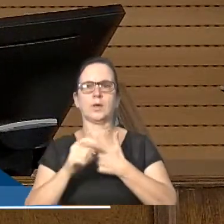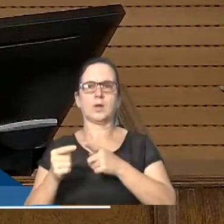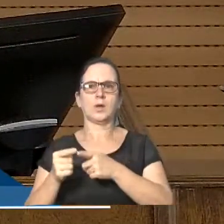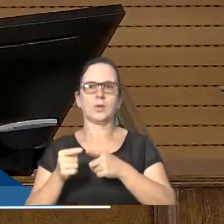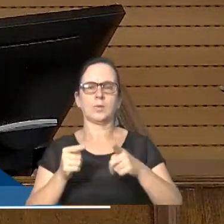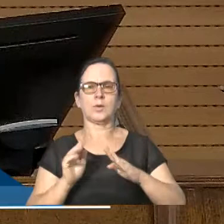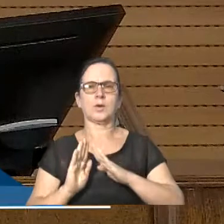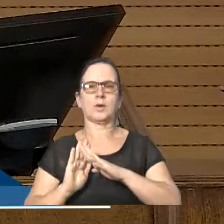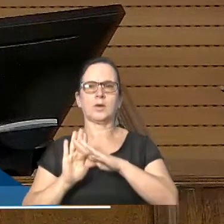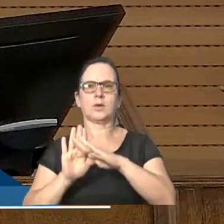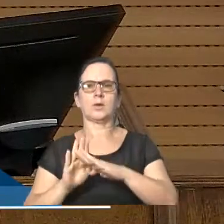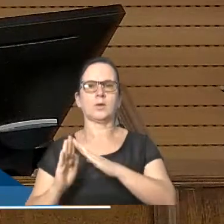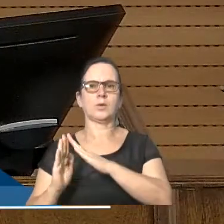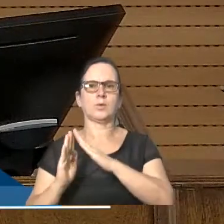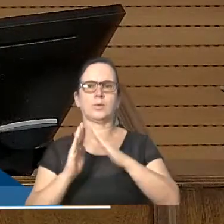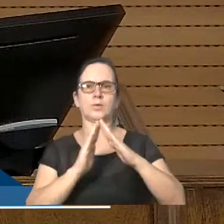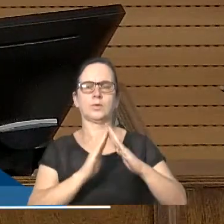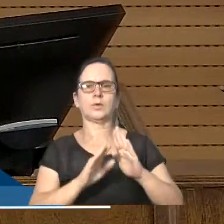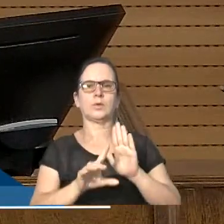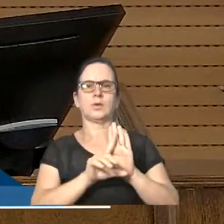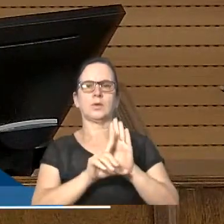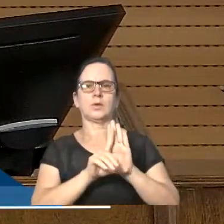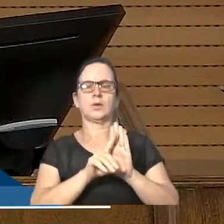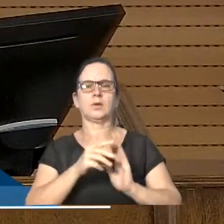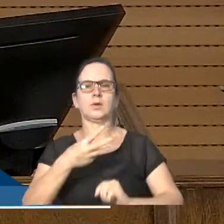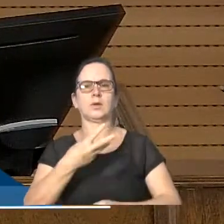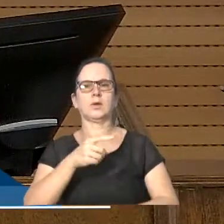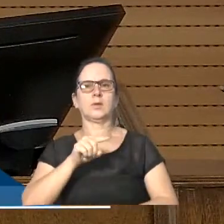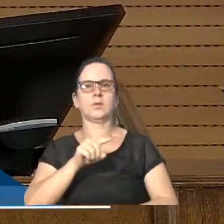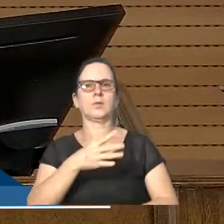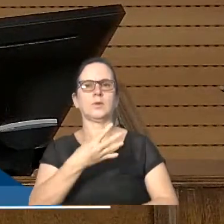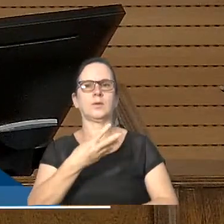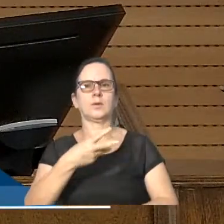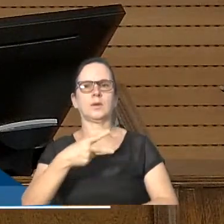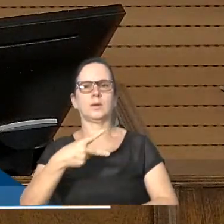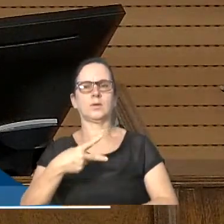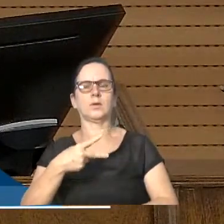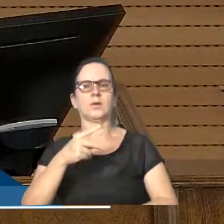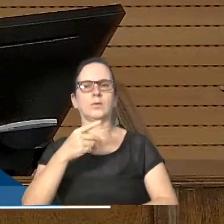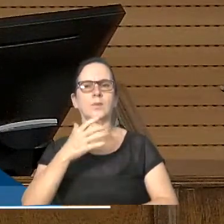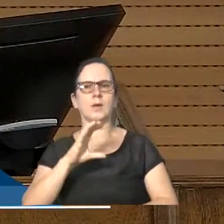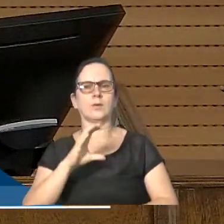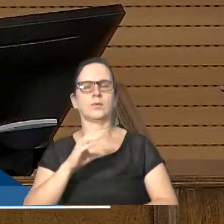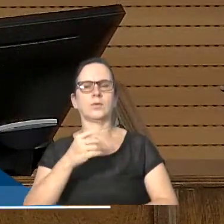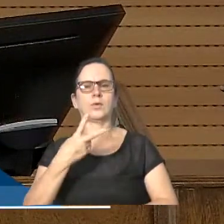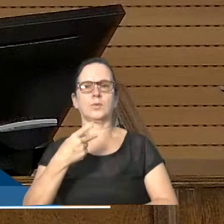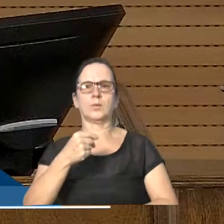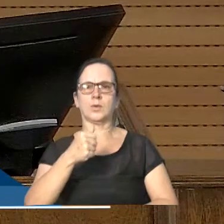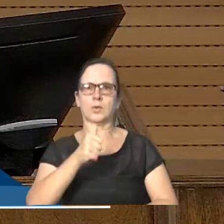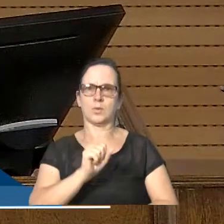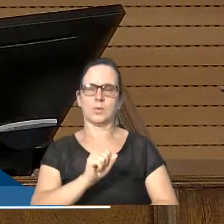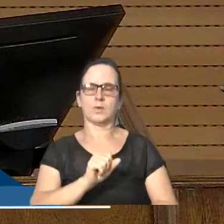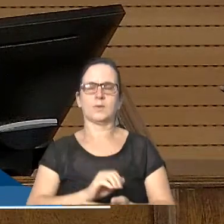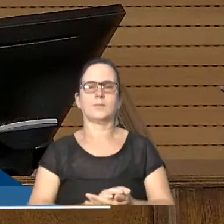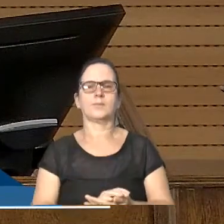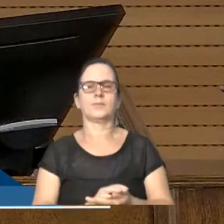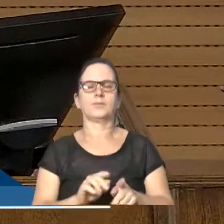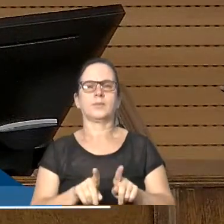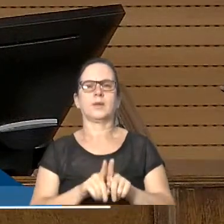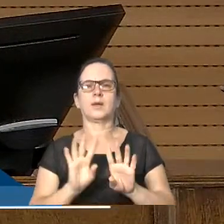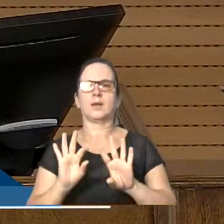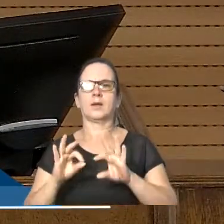a Bolsa Moradia instituído pela lei número 3.442, de 22 de março de 2011. As famílias atingidas